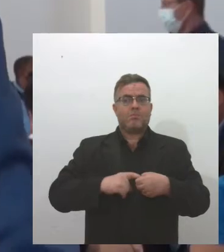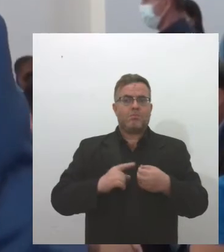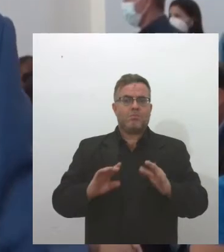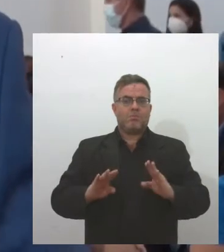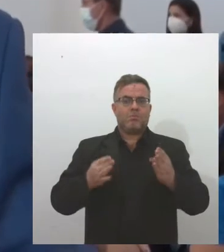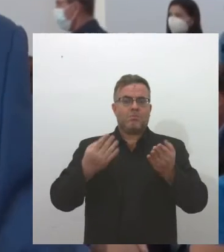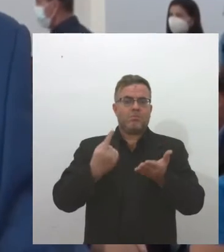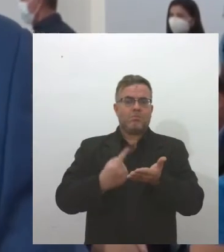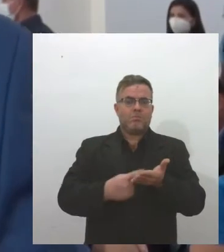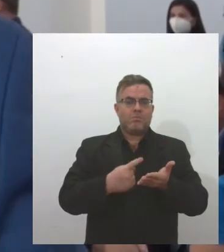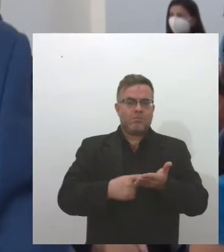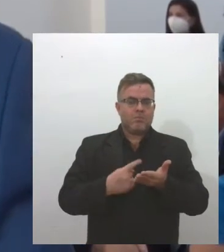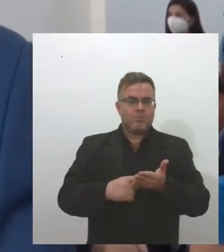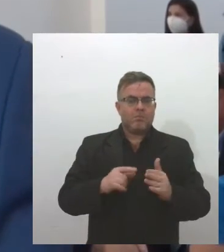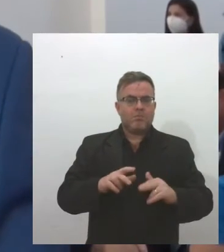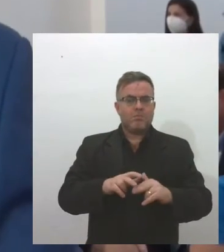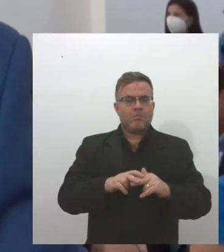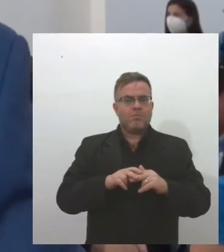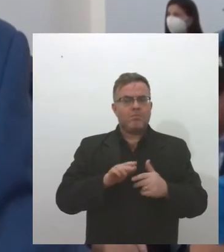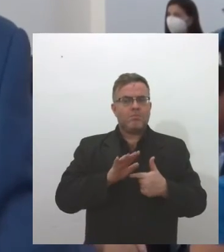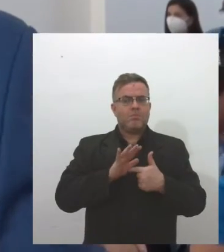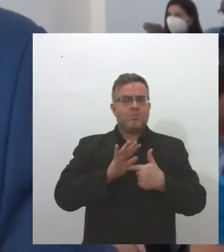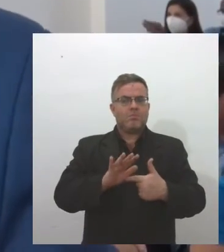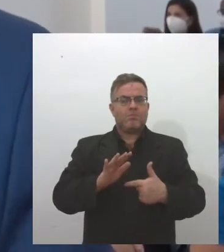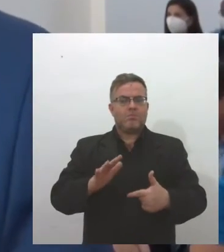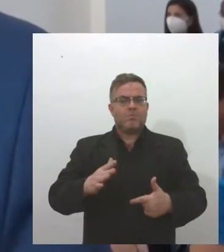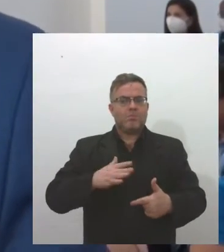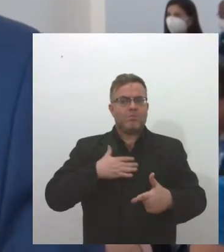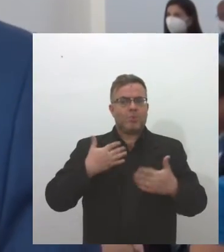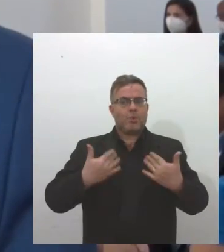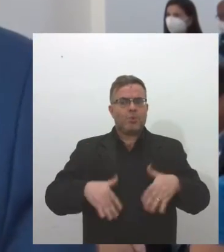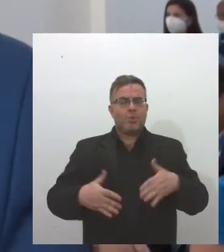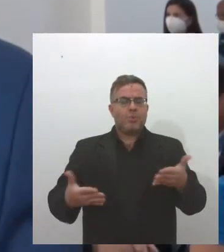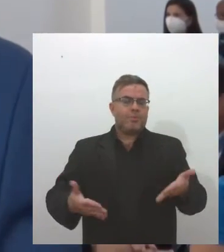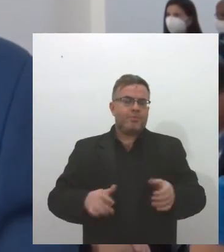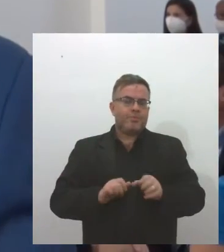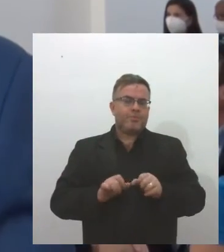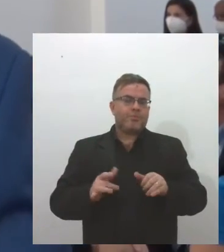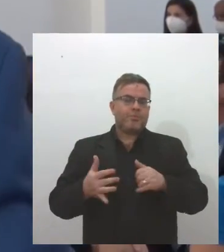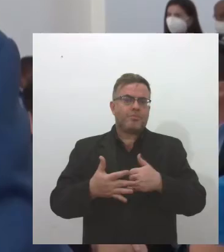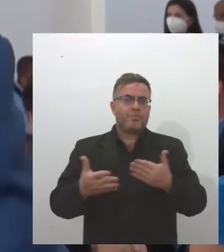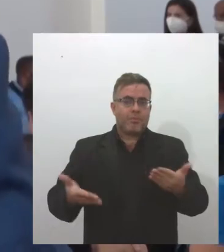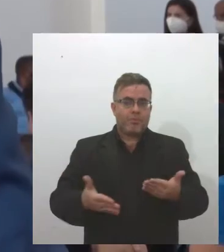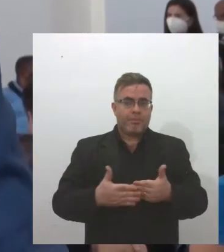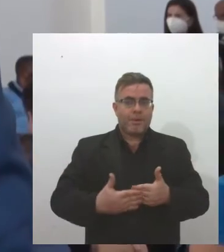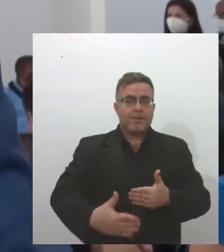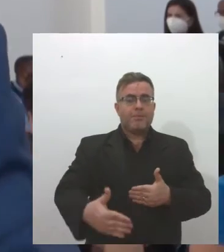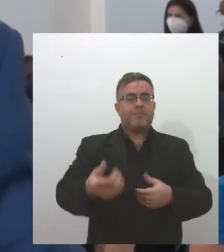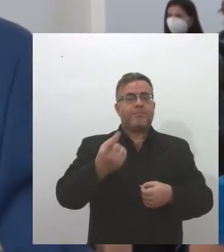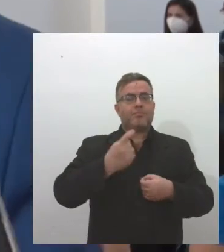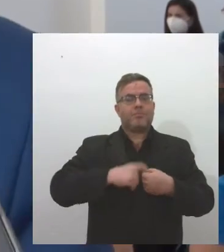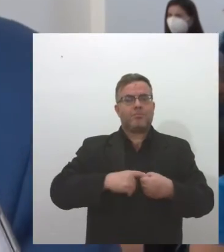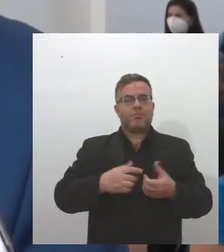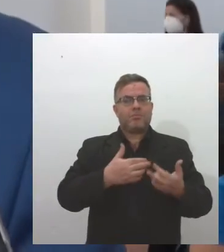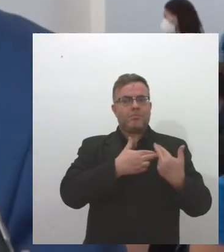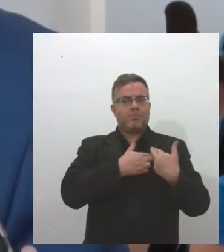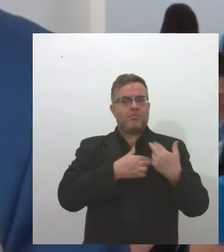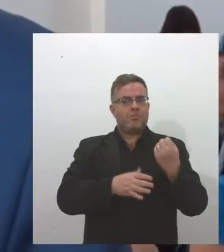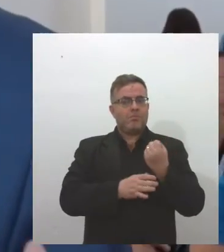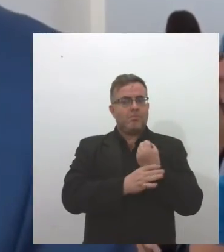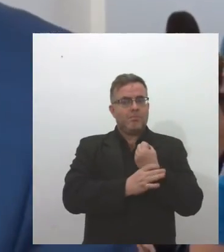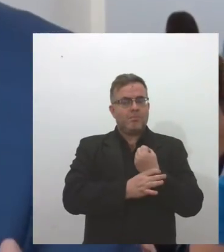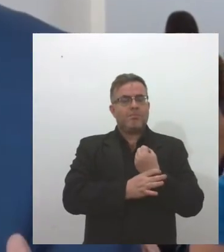setor. Medidas de mitigação do impacto da pandemia e aceleração da retomada, obviamente com responsabilidade, mas com um